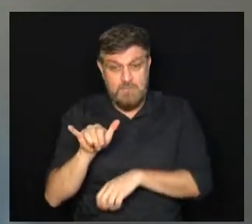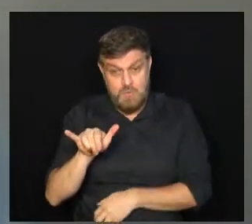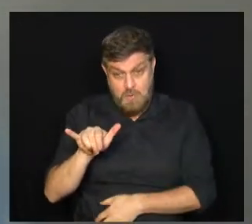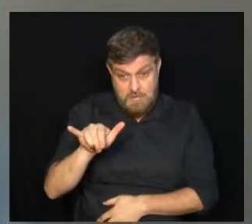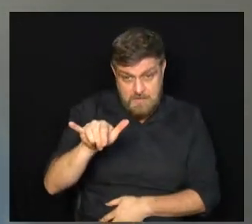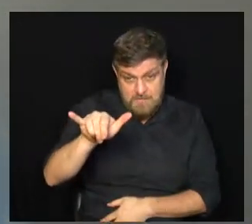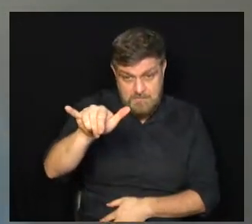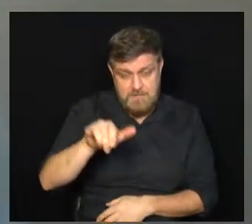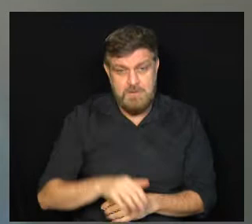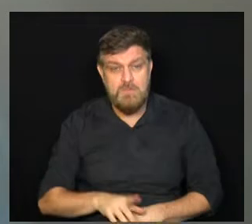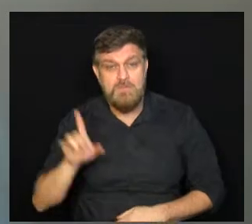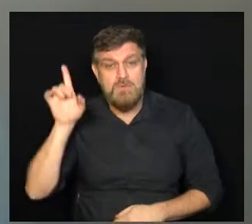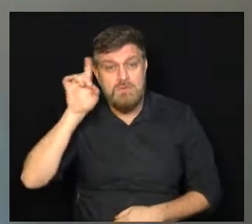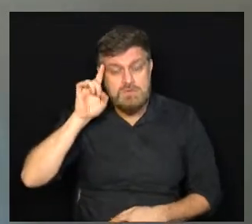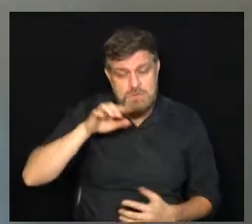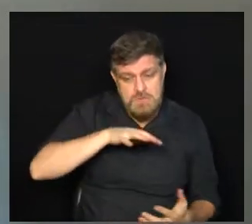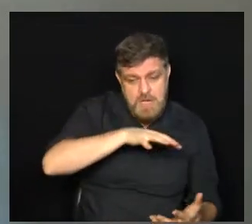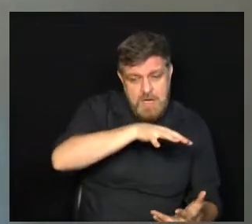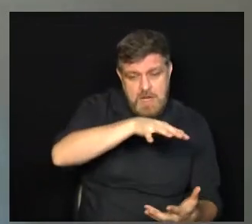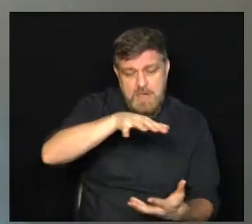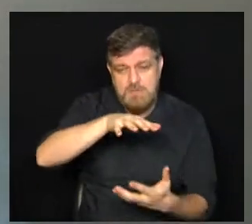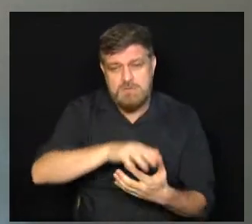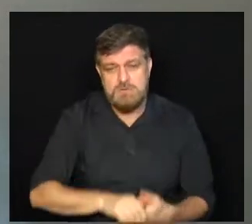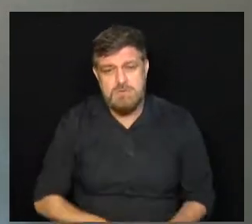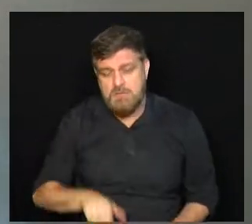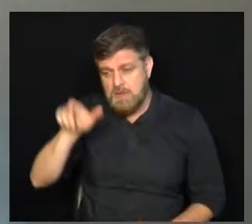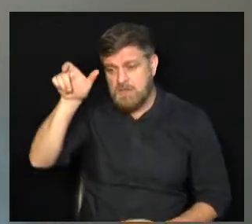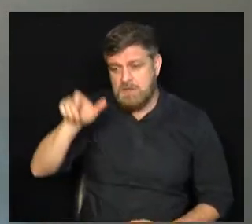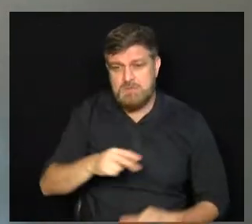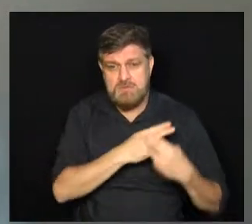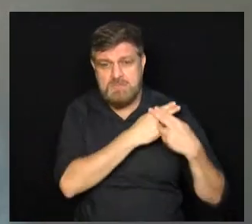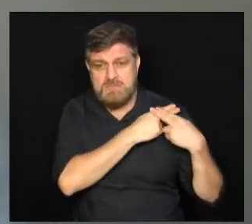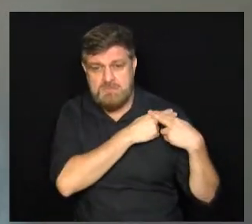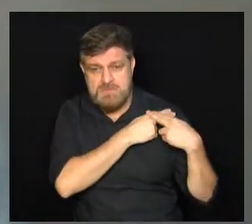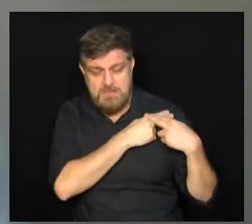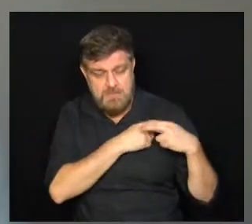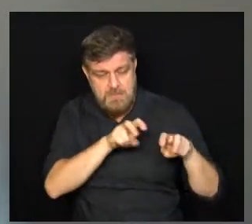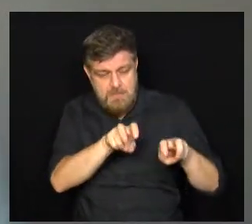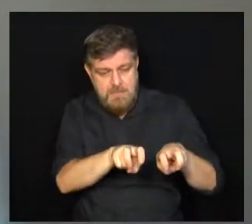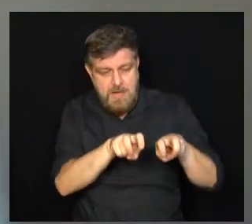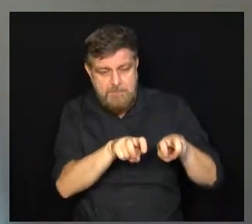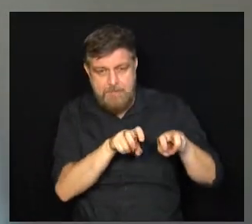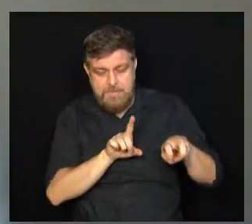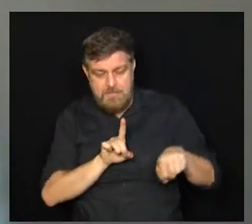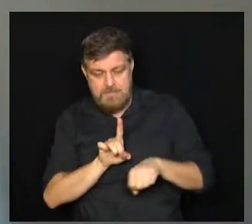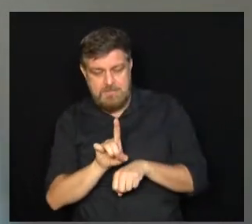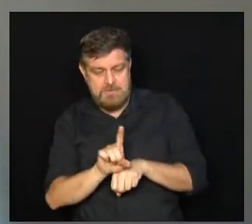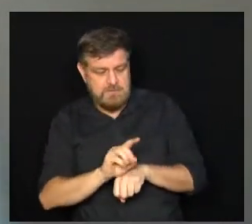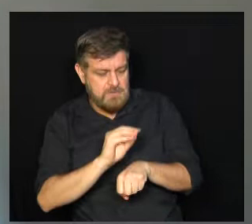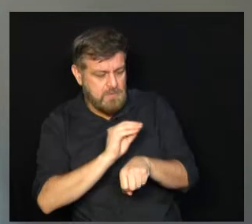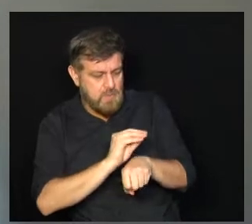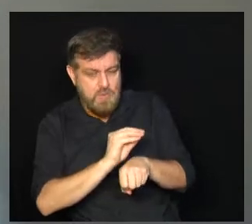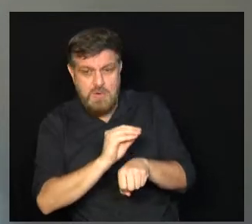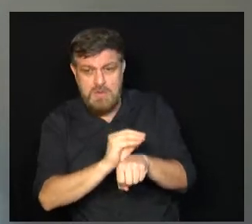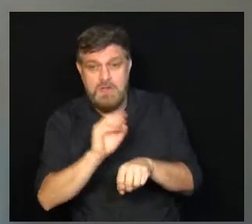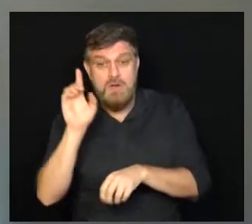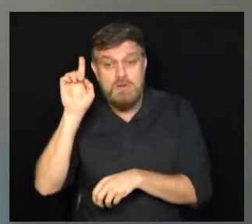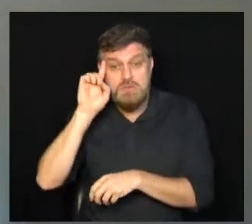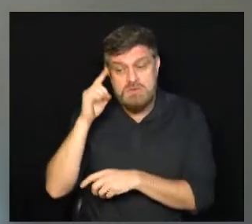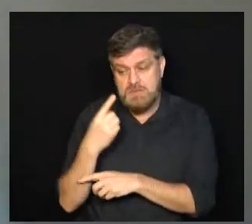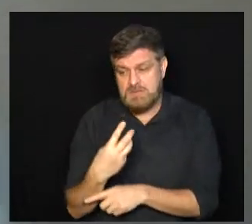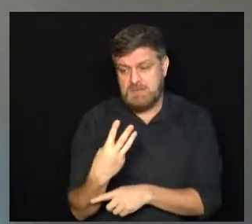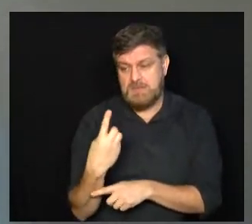sobre o Dia Internacional do Comissário de Voo, que é comemorado no dia 31 de